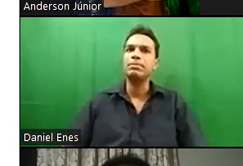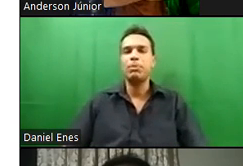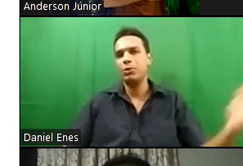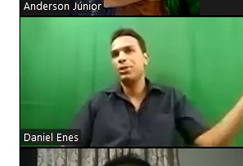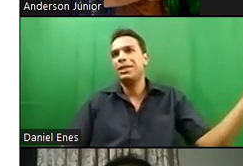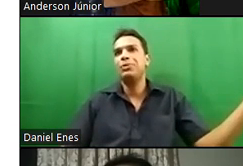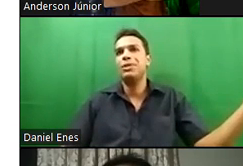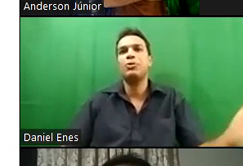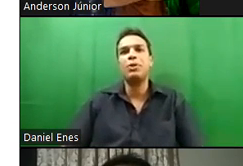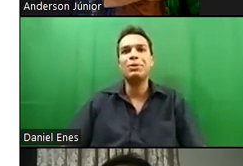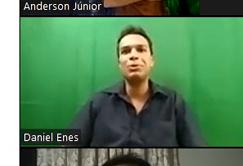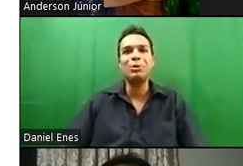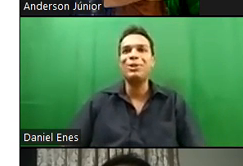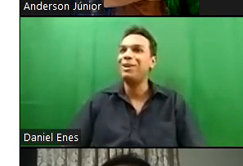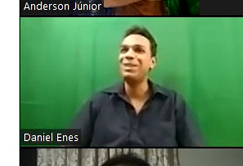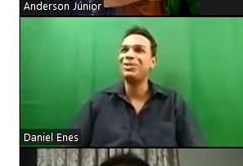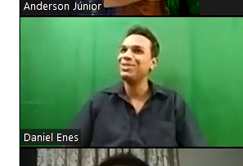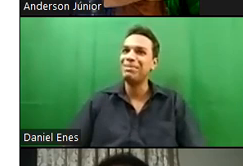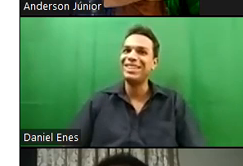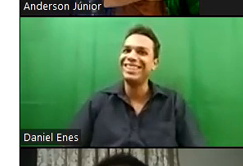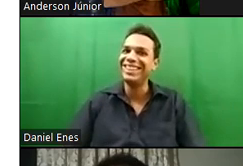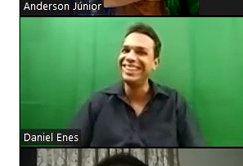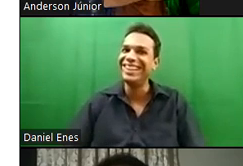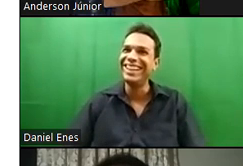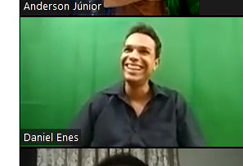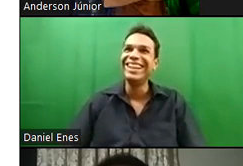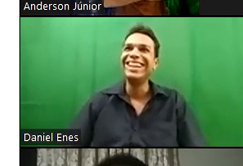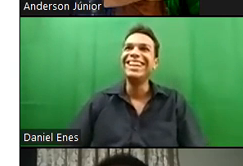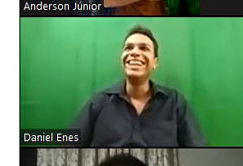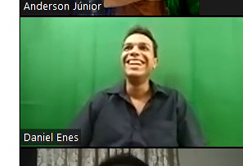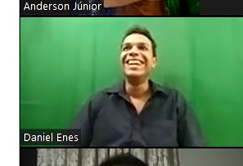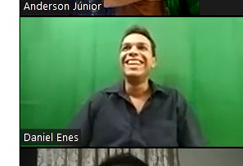Iguaçu. Não é porque eu É, sou daqui do centro de Nova Iguaçu, eu não sabia.